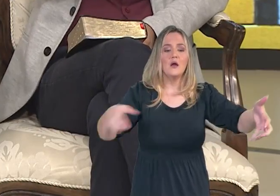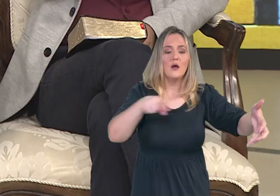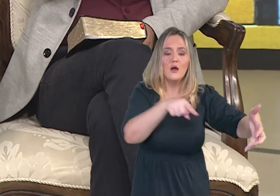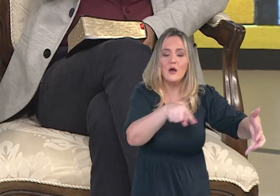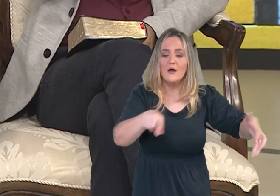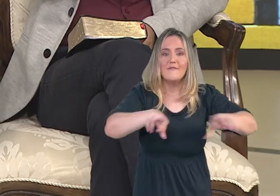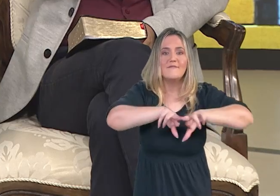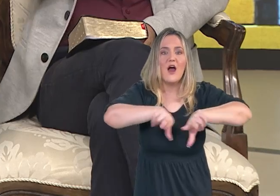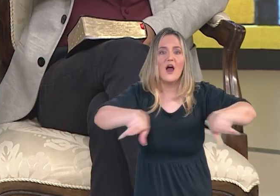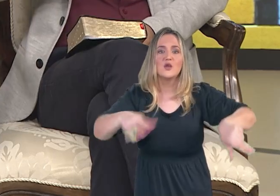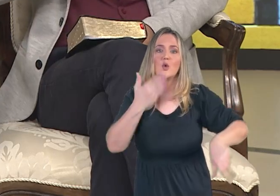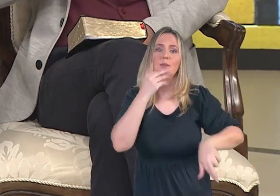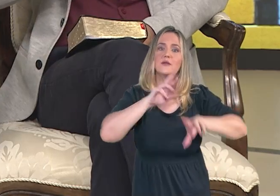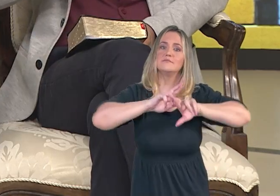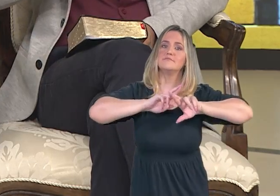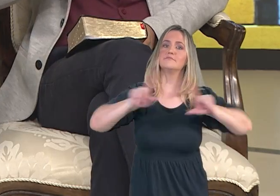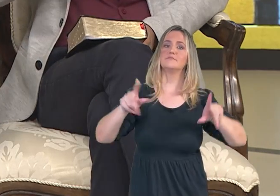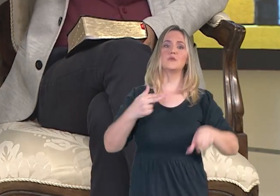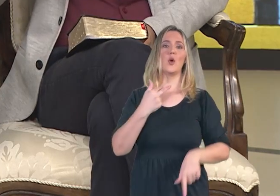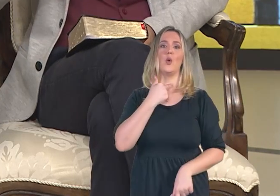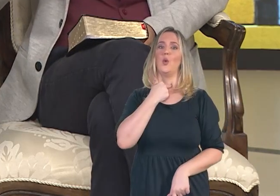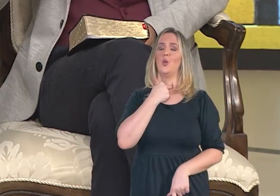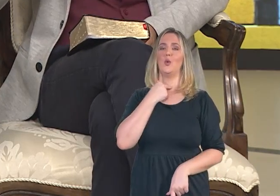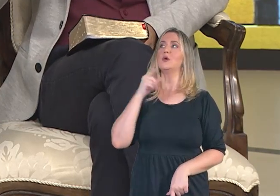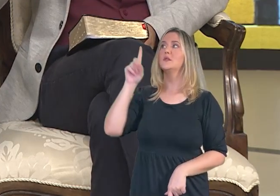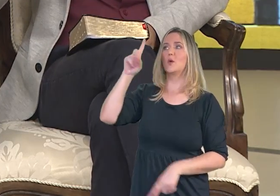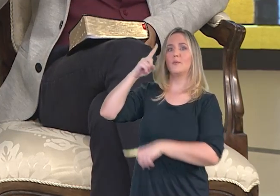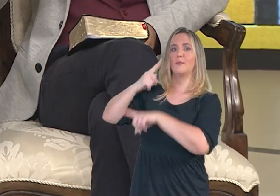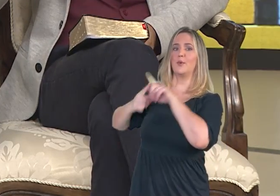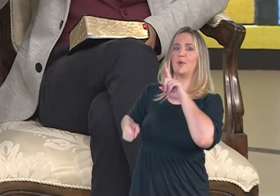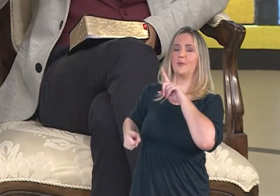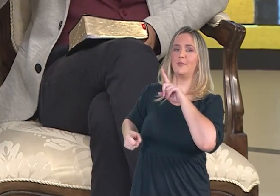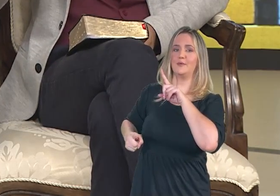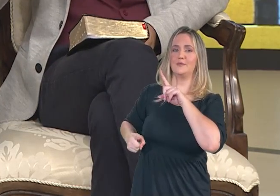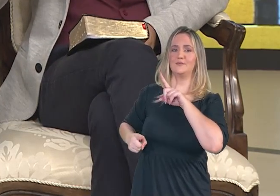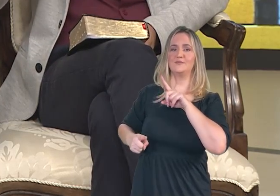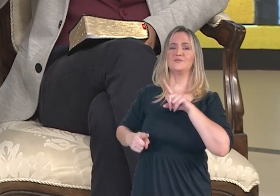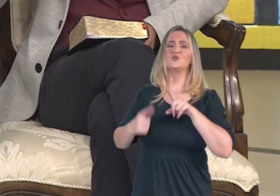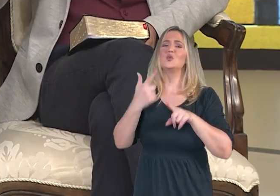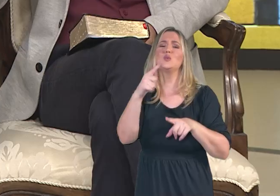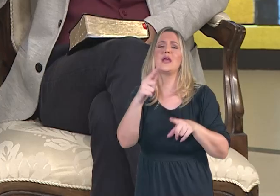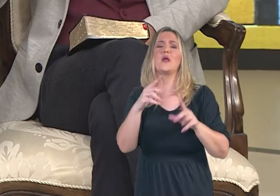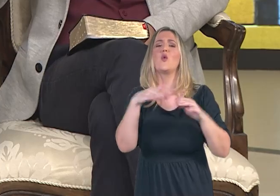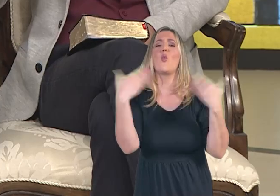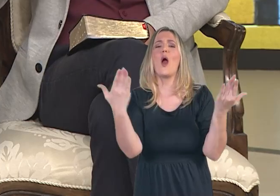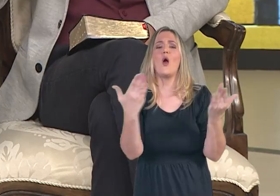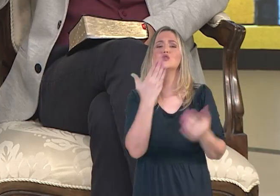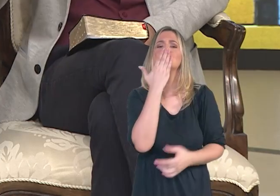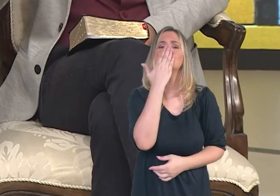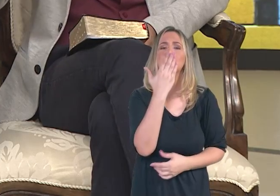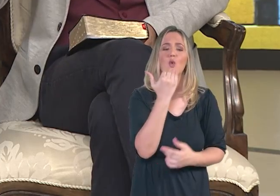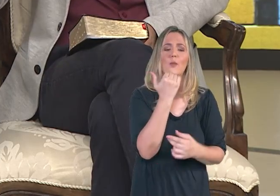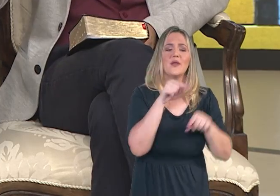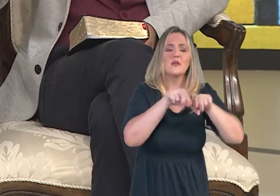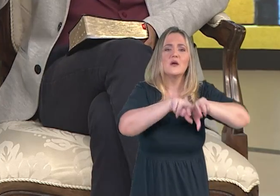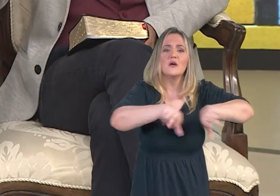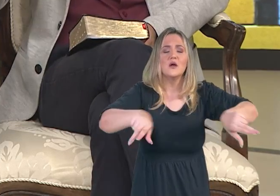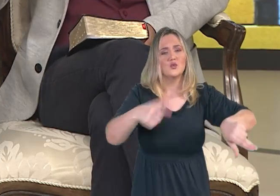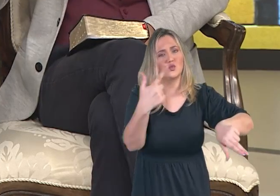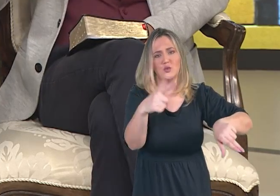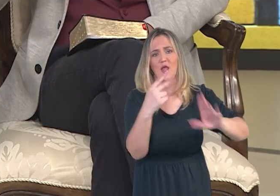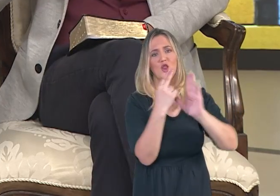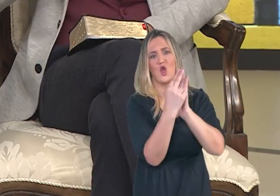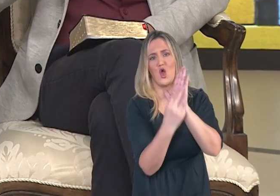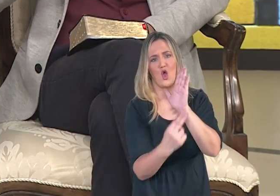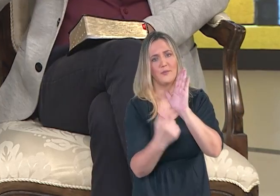culinária antiga das civilizações do Oriente Médio. A arte que deixaram e os vestígios arqueológicos, como ossos de animais, por